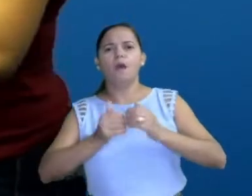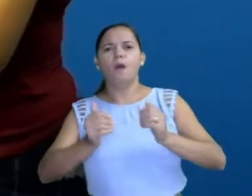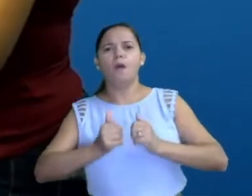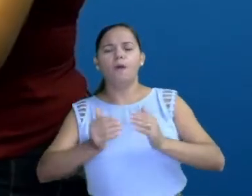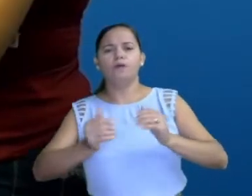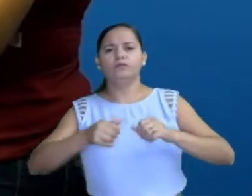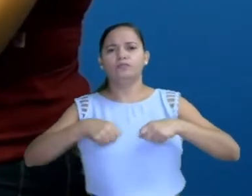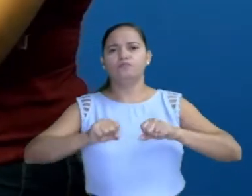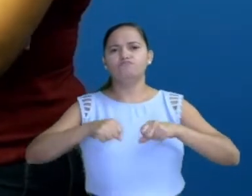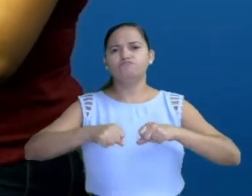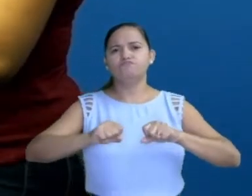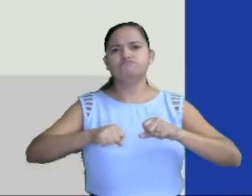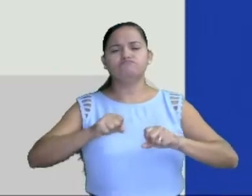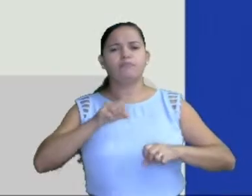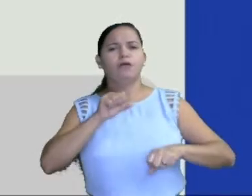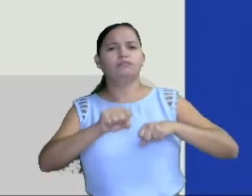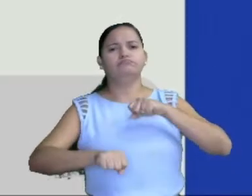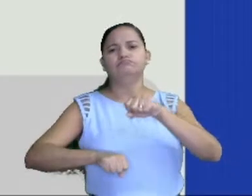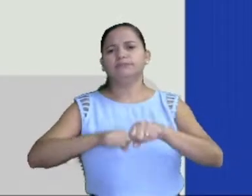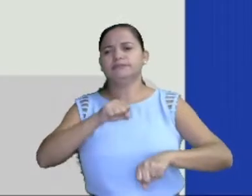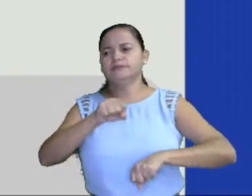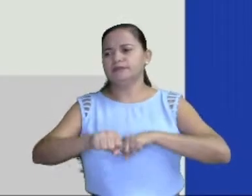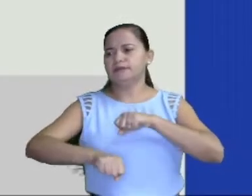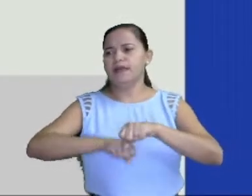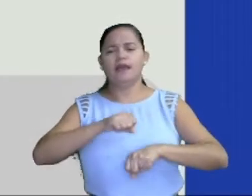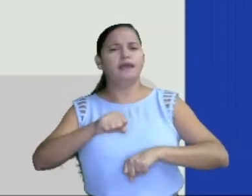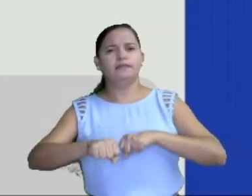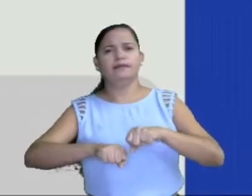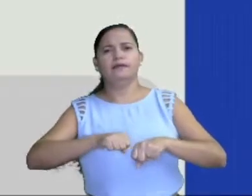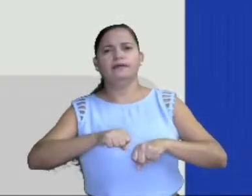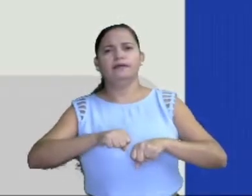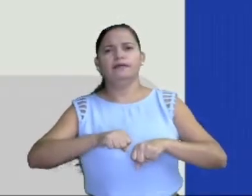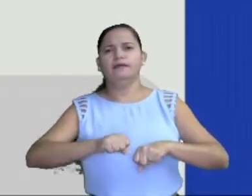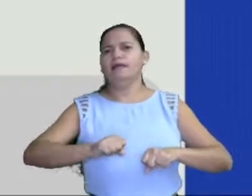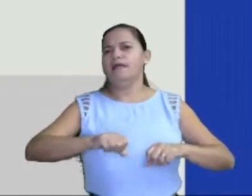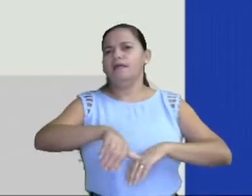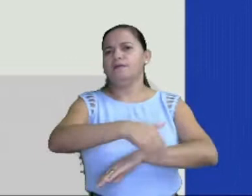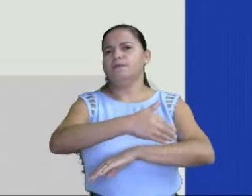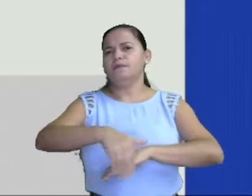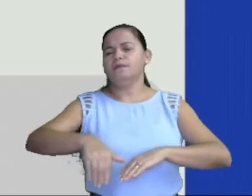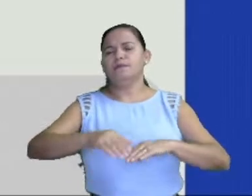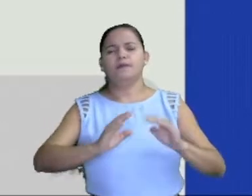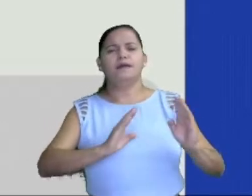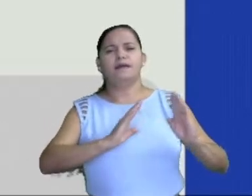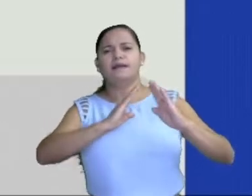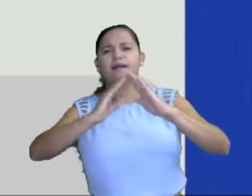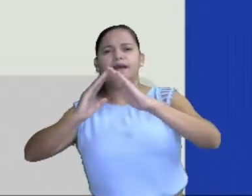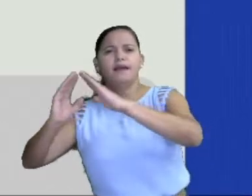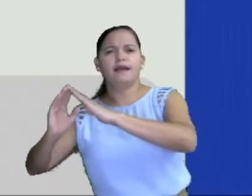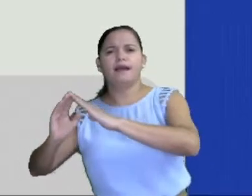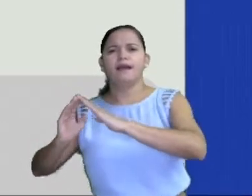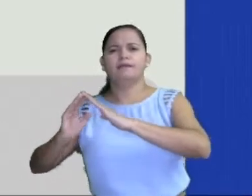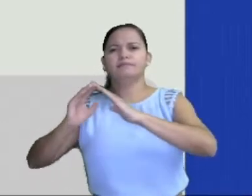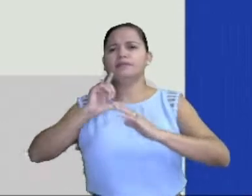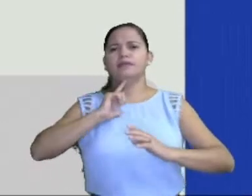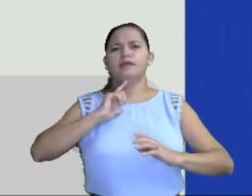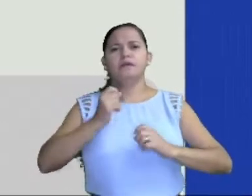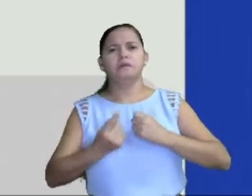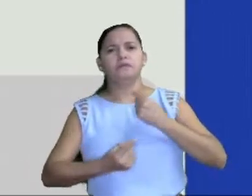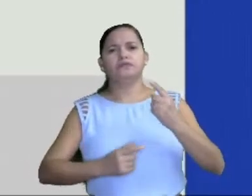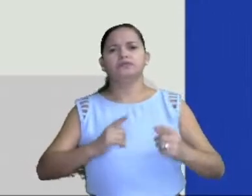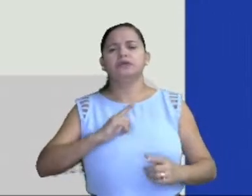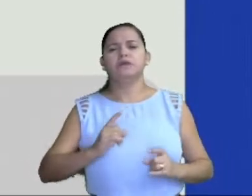verdade? Olha aí, é composto por ruas, bairros, casas, tem até bairros que tem